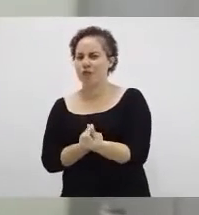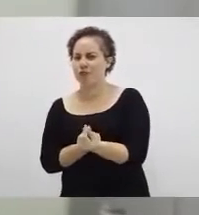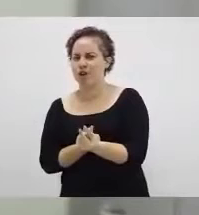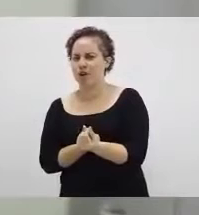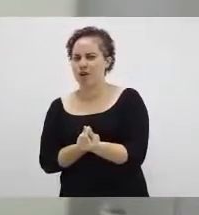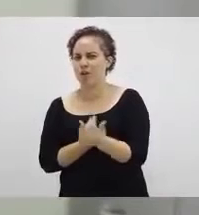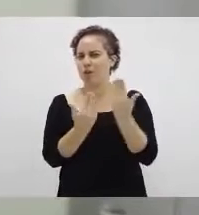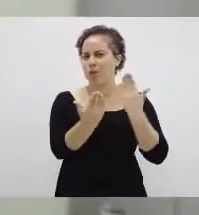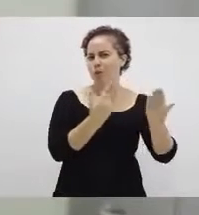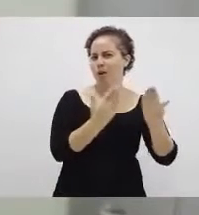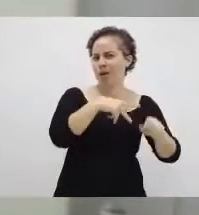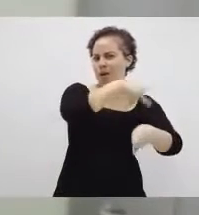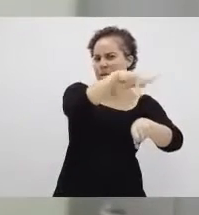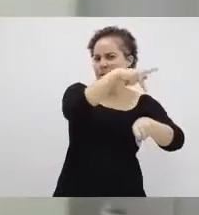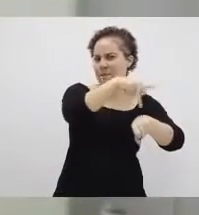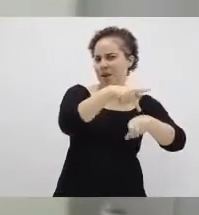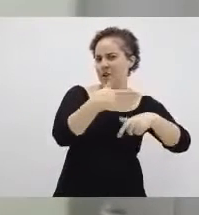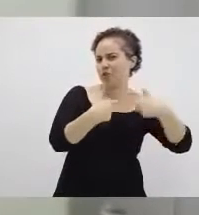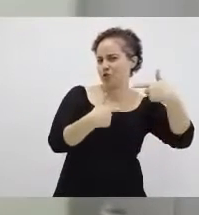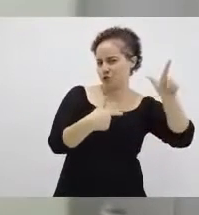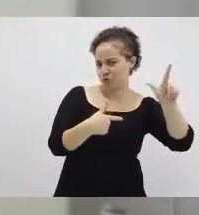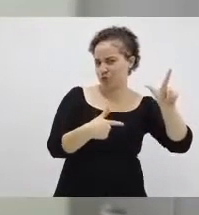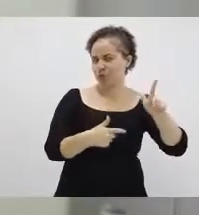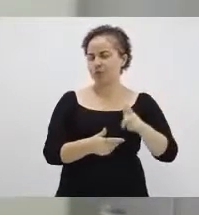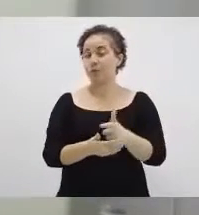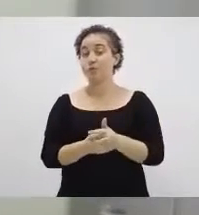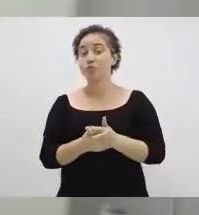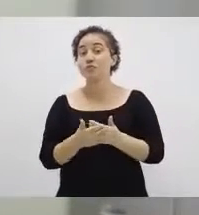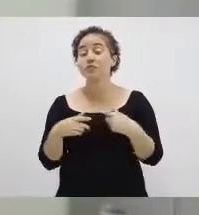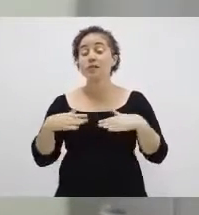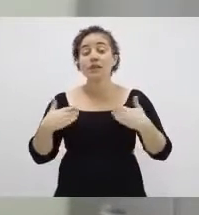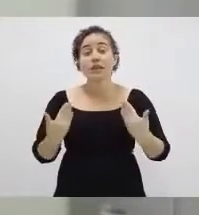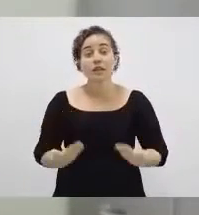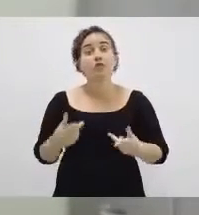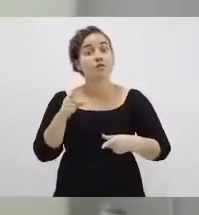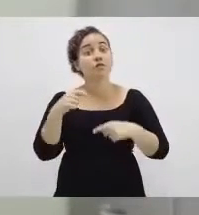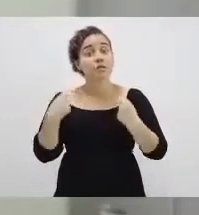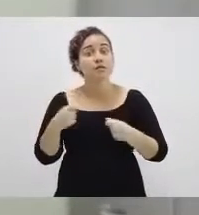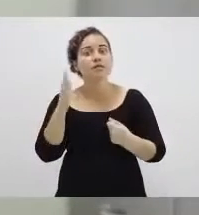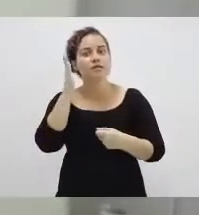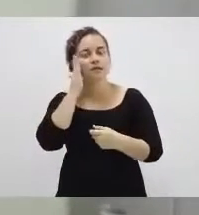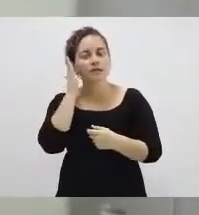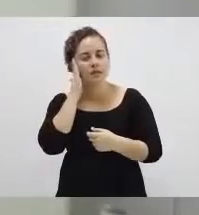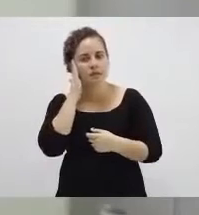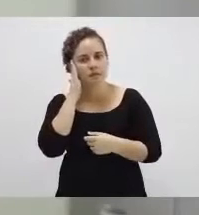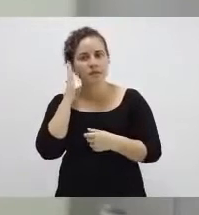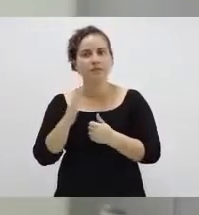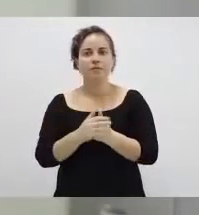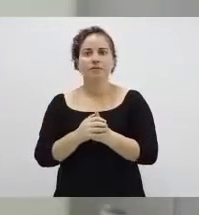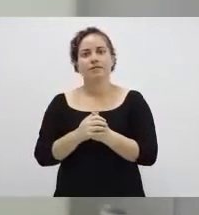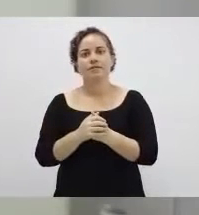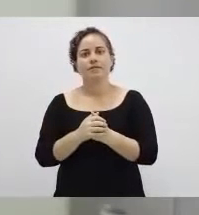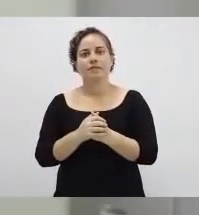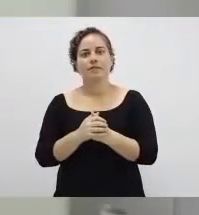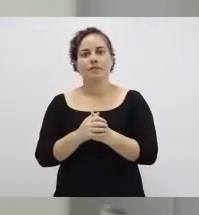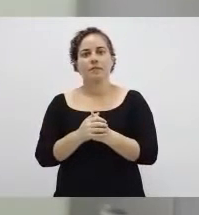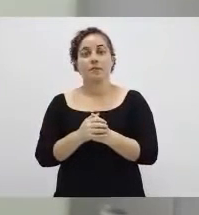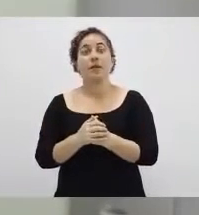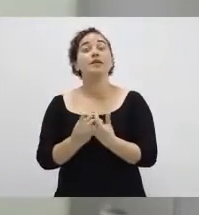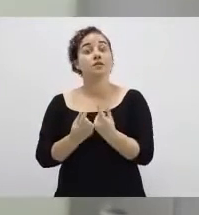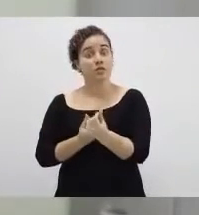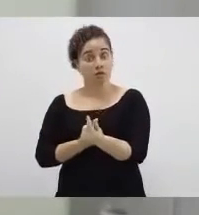Então, uma informação importante que você tem que levar em consideração é, eu posso ter cotações